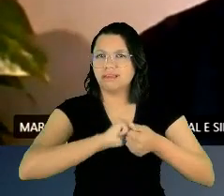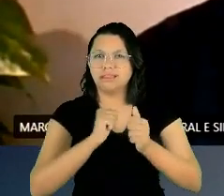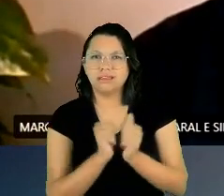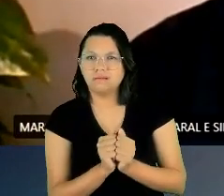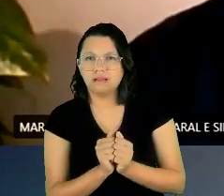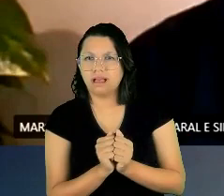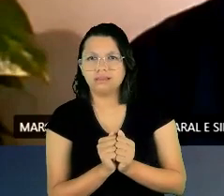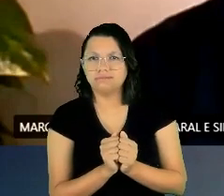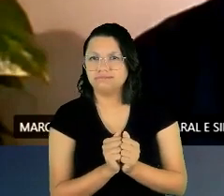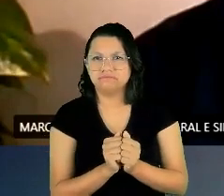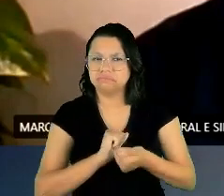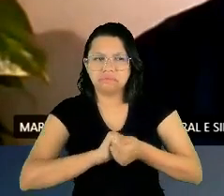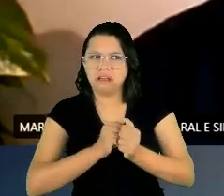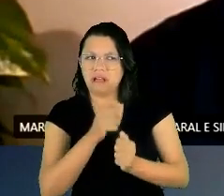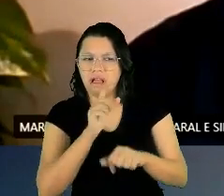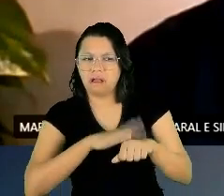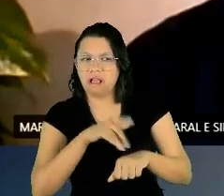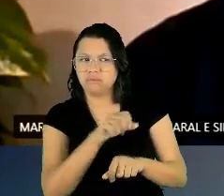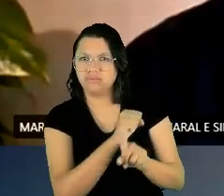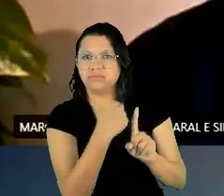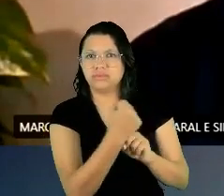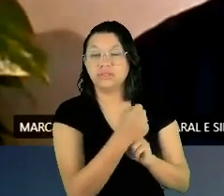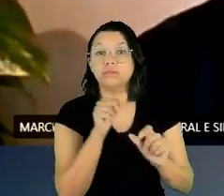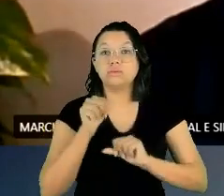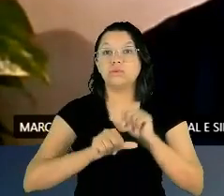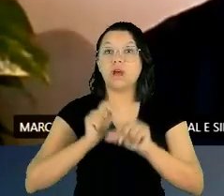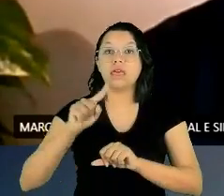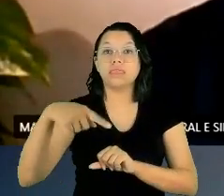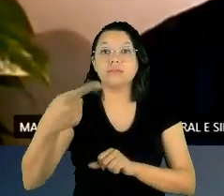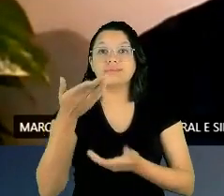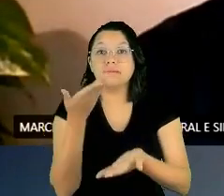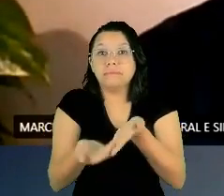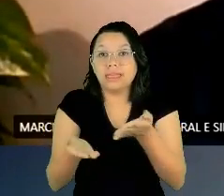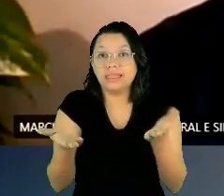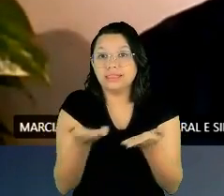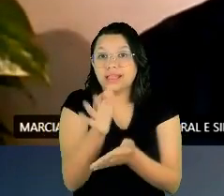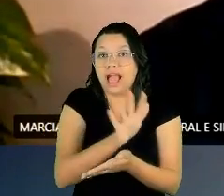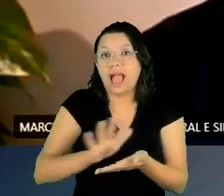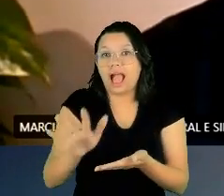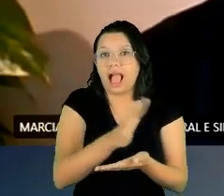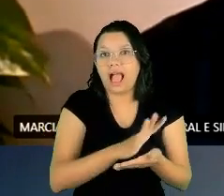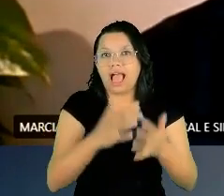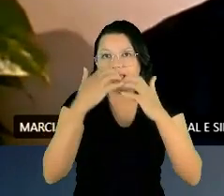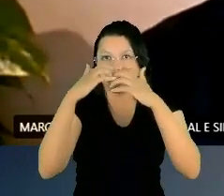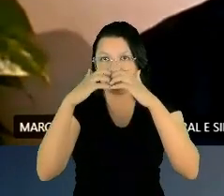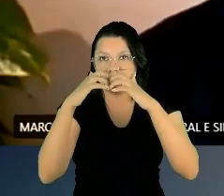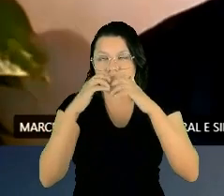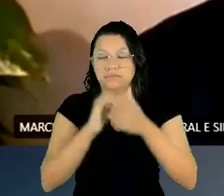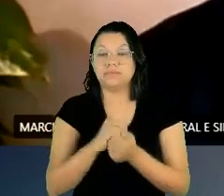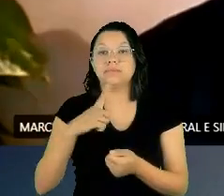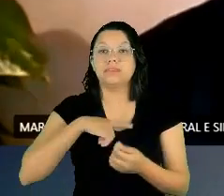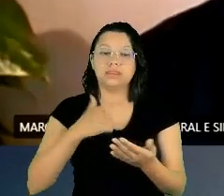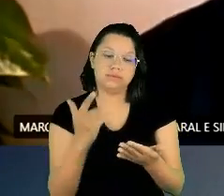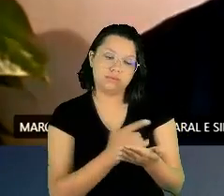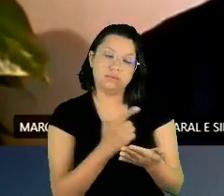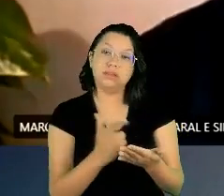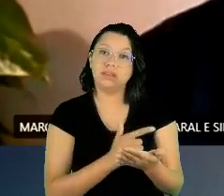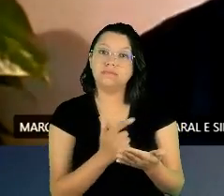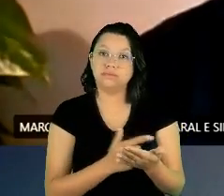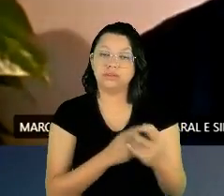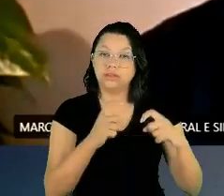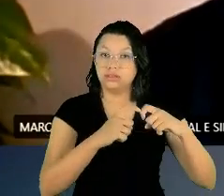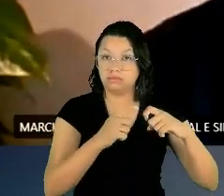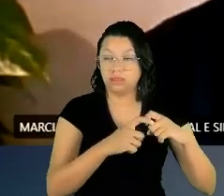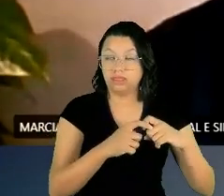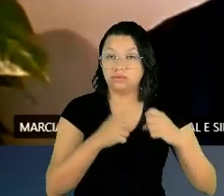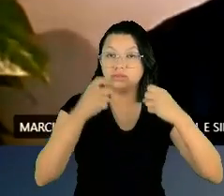sociais adequadas, né? Ele era muito inadequado socialmente, e isso mudou após a perda dessa área cerebral. E aí tem um livro